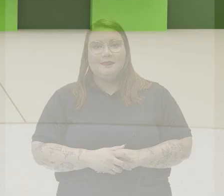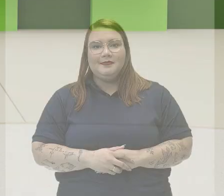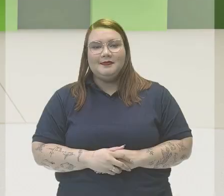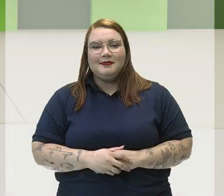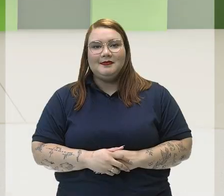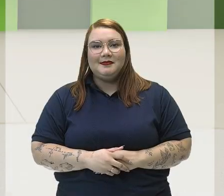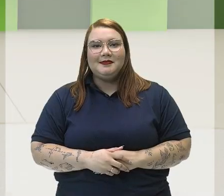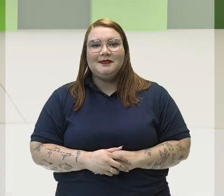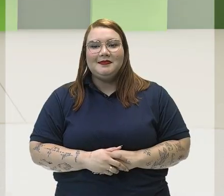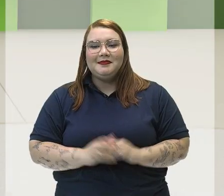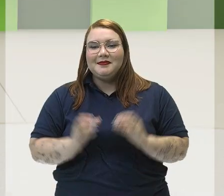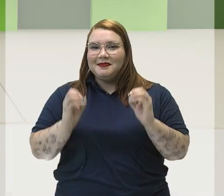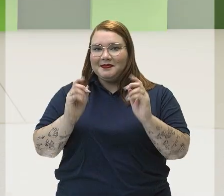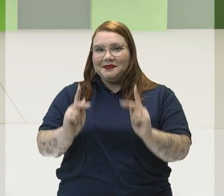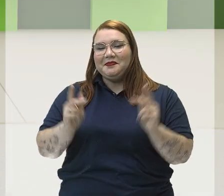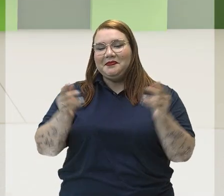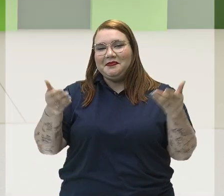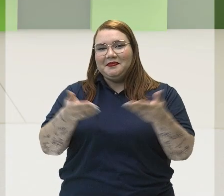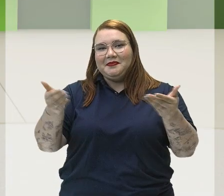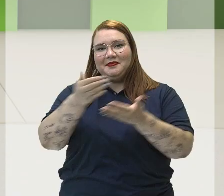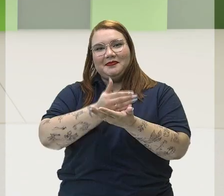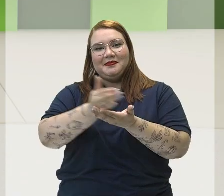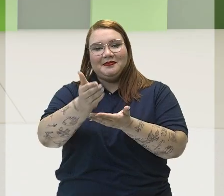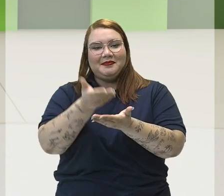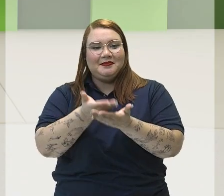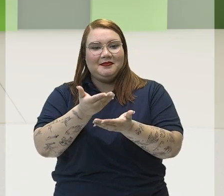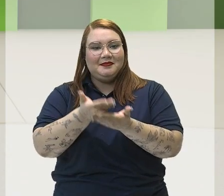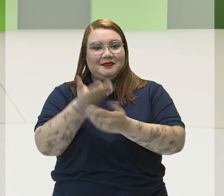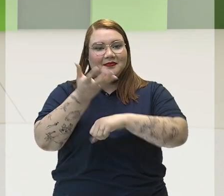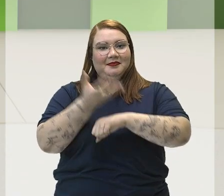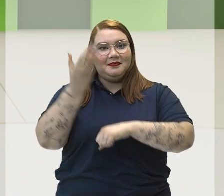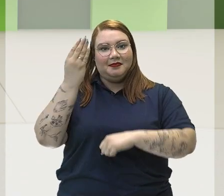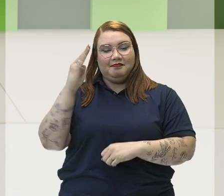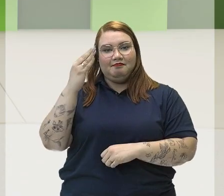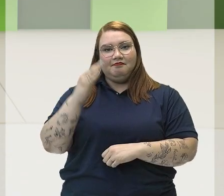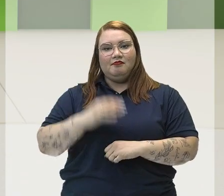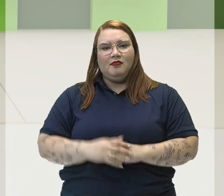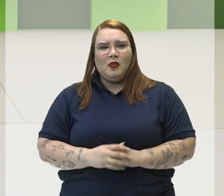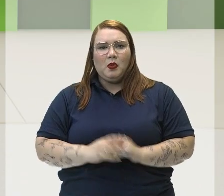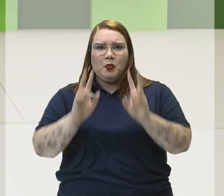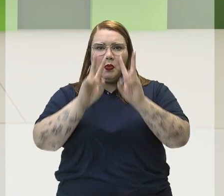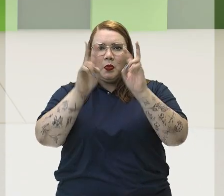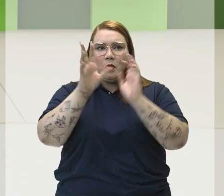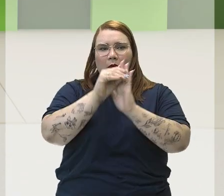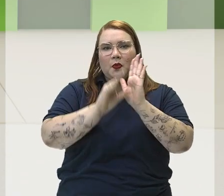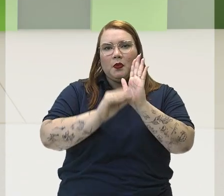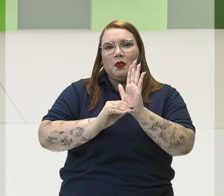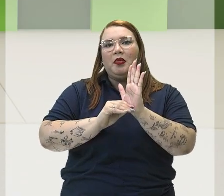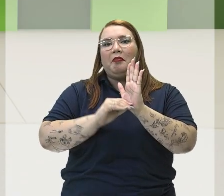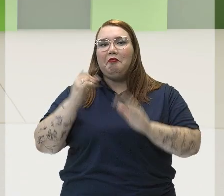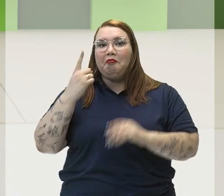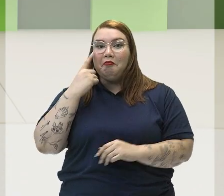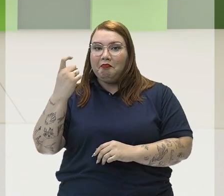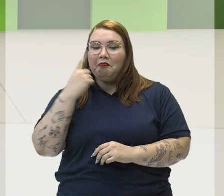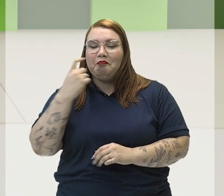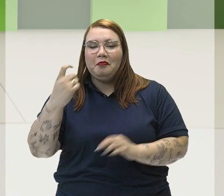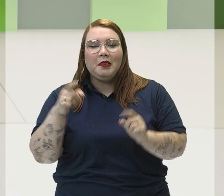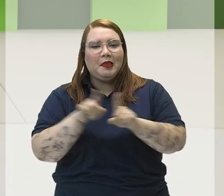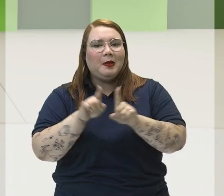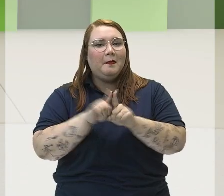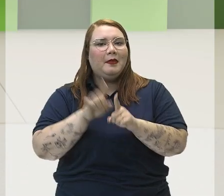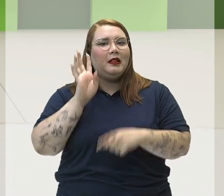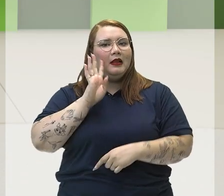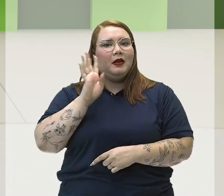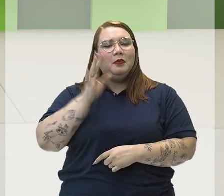Muito bem, vamos dar início à nossa aula de Biologia e hoje com um tema bem interessante, né, bem legal aqui